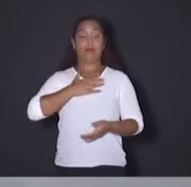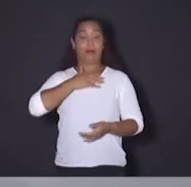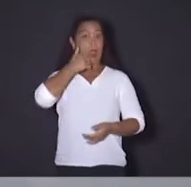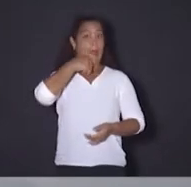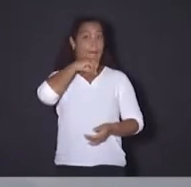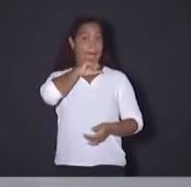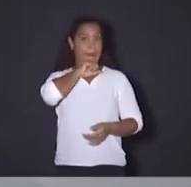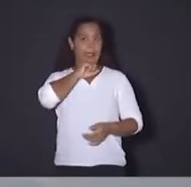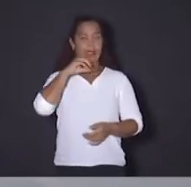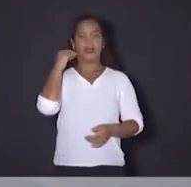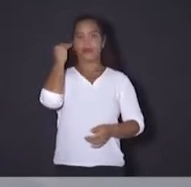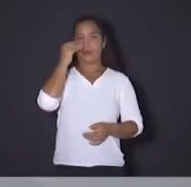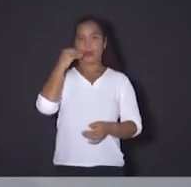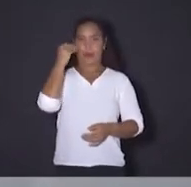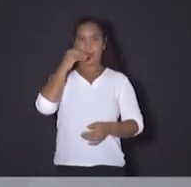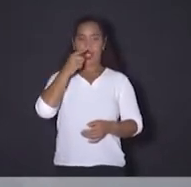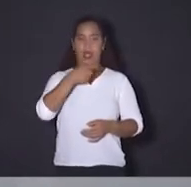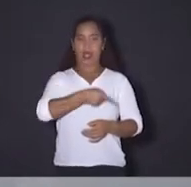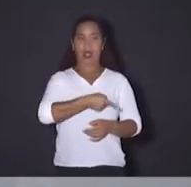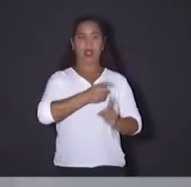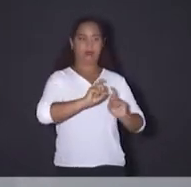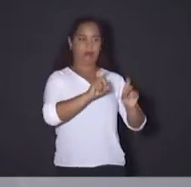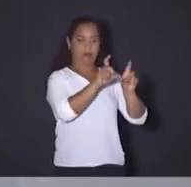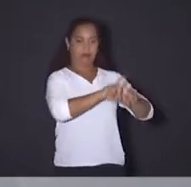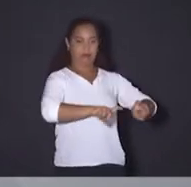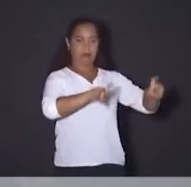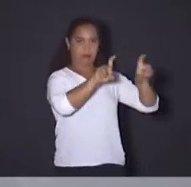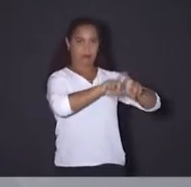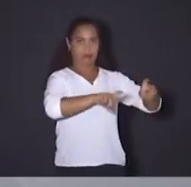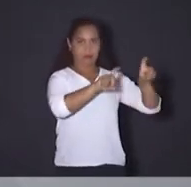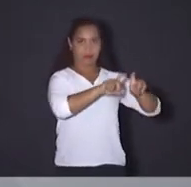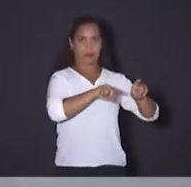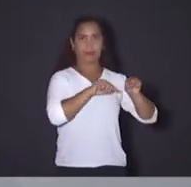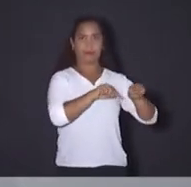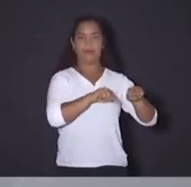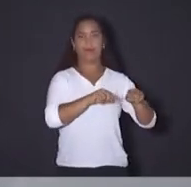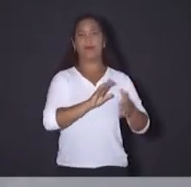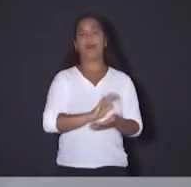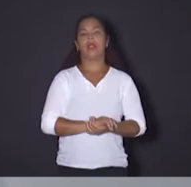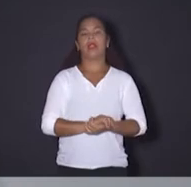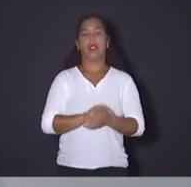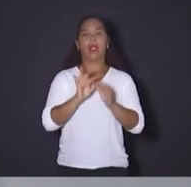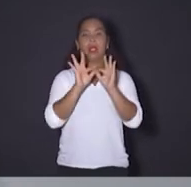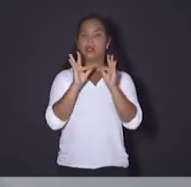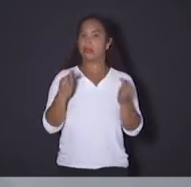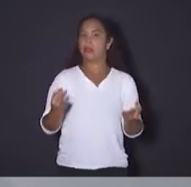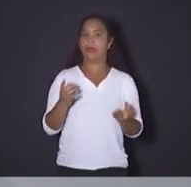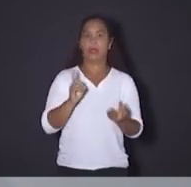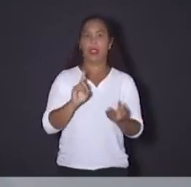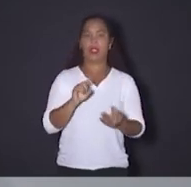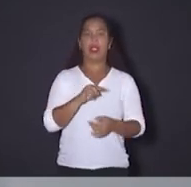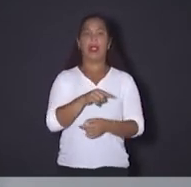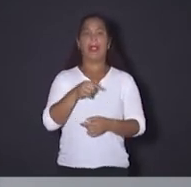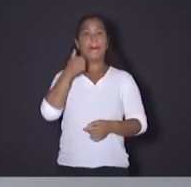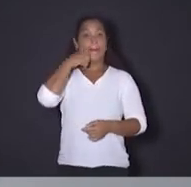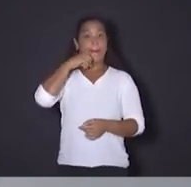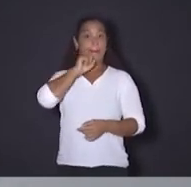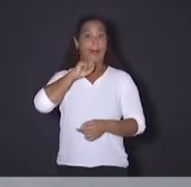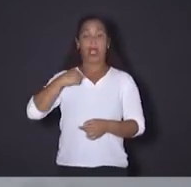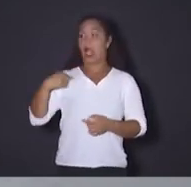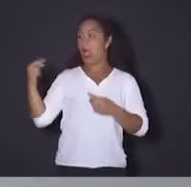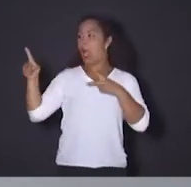como essa experiência tecnológica não é uma experiência é evasiva quando minha mãe tinha a minha idade ela